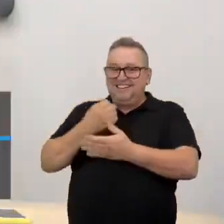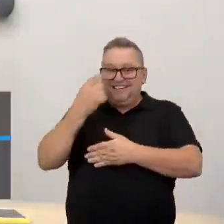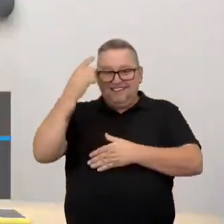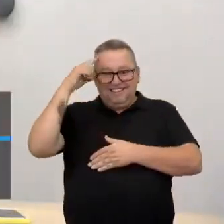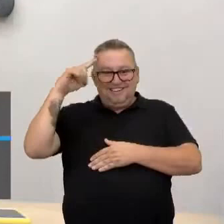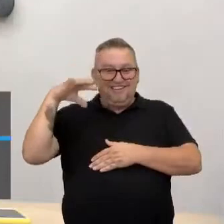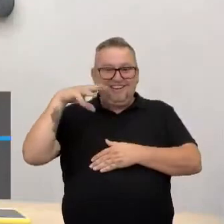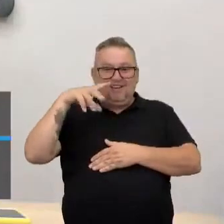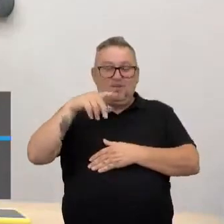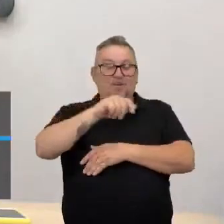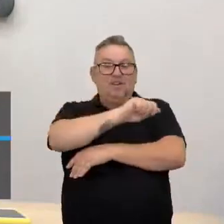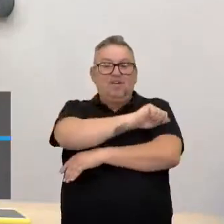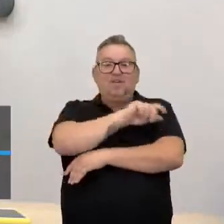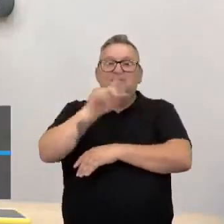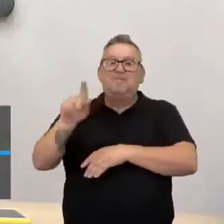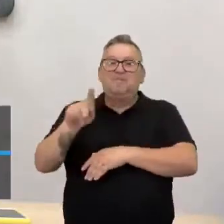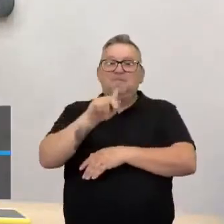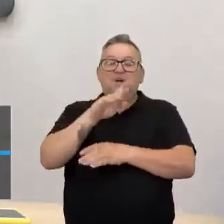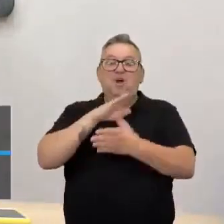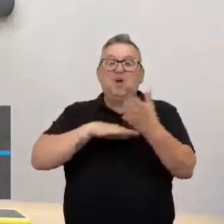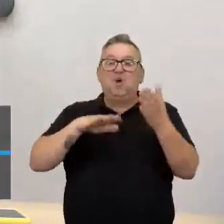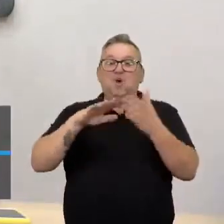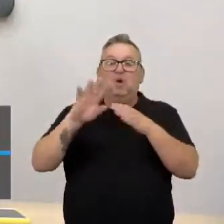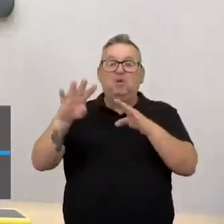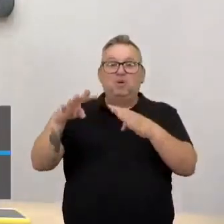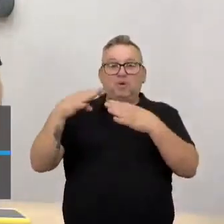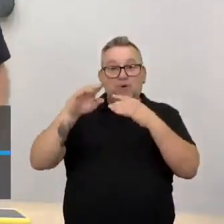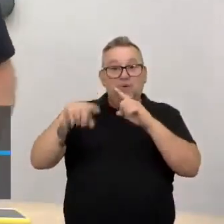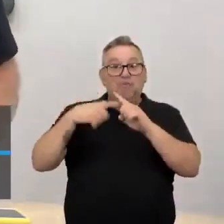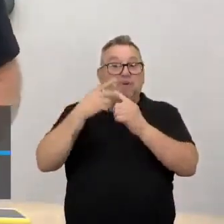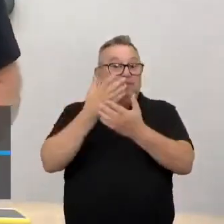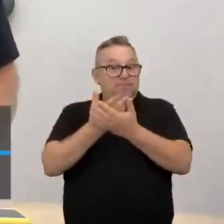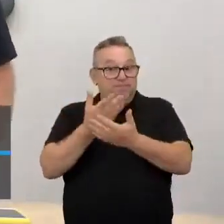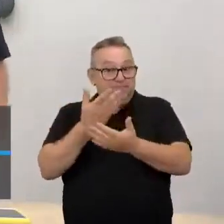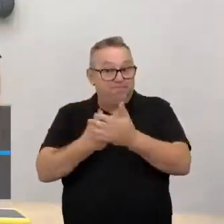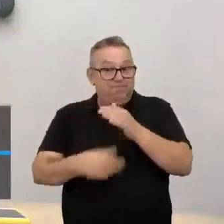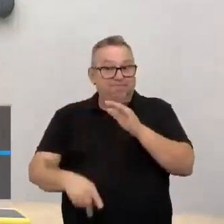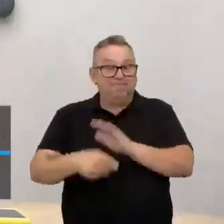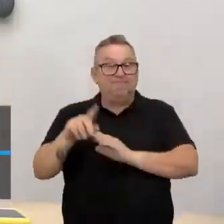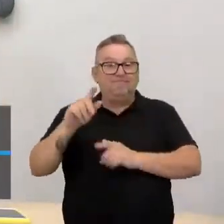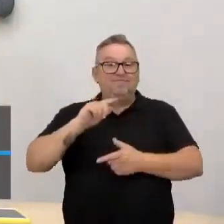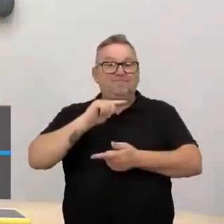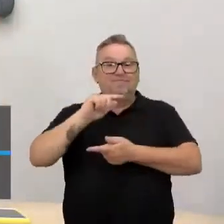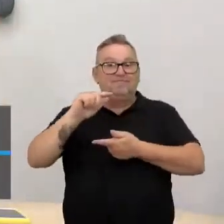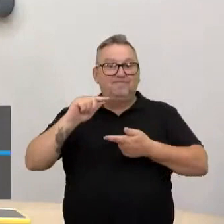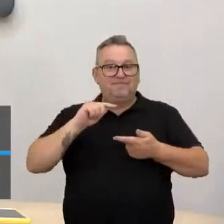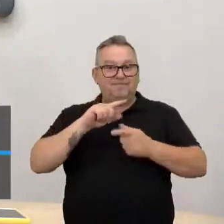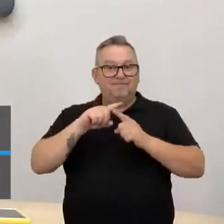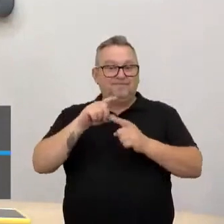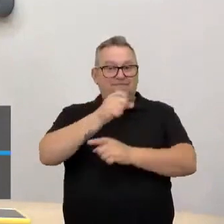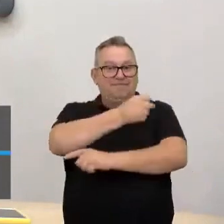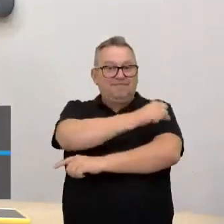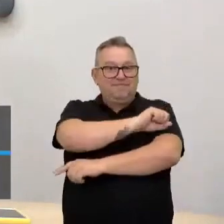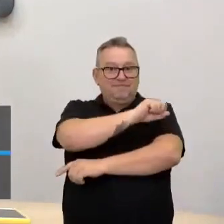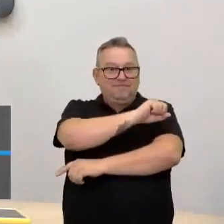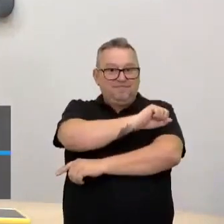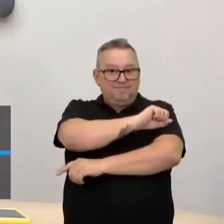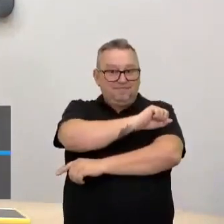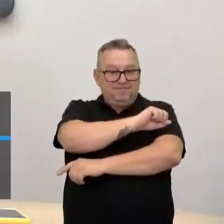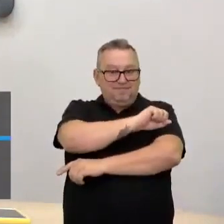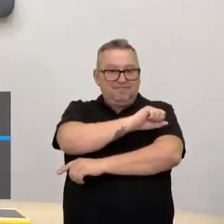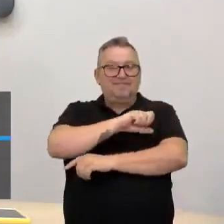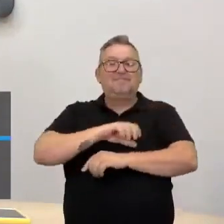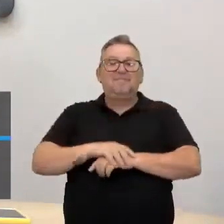todos, alunos, professores e todos aí que irão acompanhar mais essa aula de geografia para os 8º anos do ensino fundamental dos